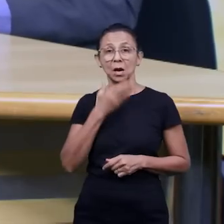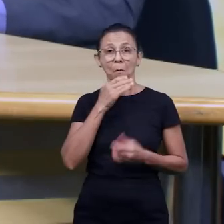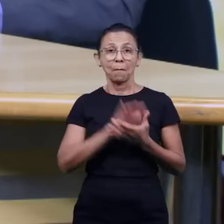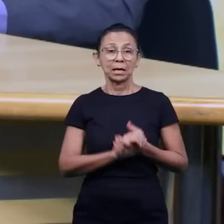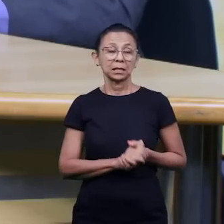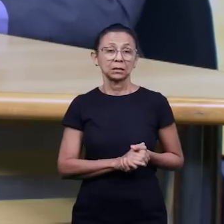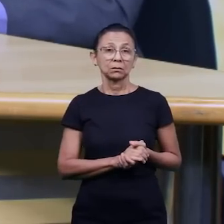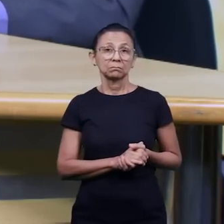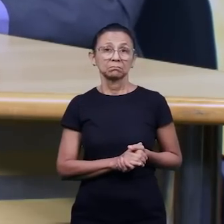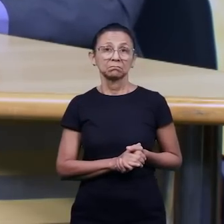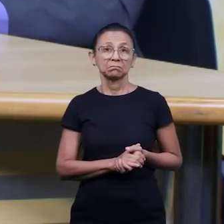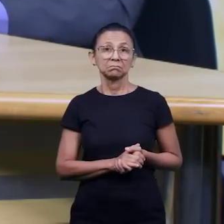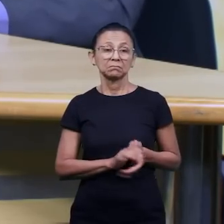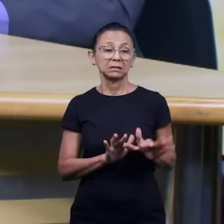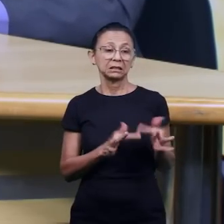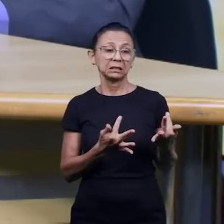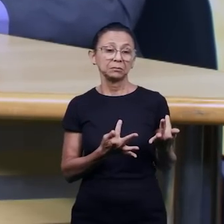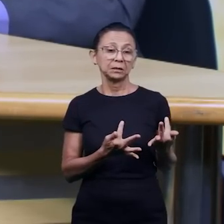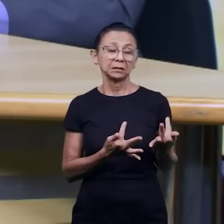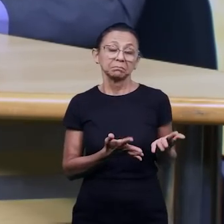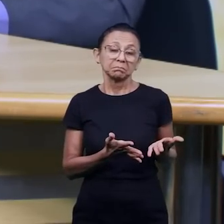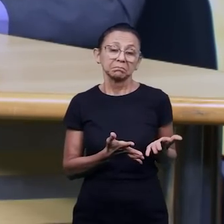Eu costumo dizer que o murmurador é idólatra.